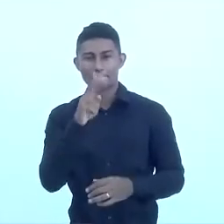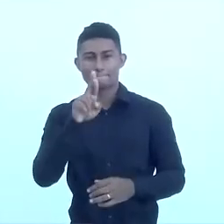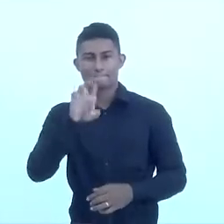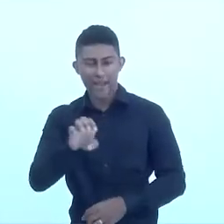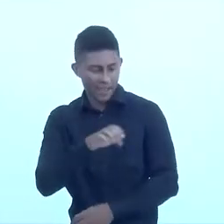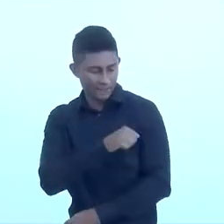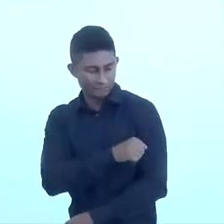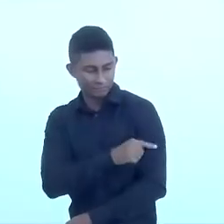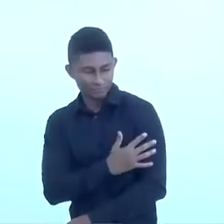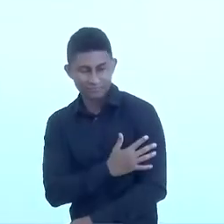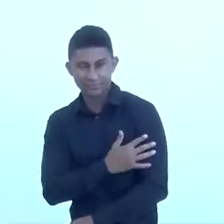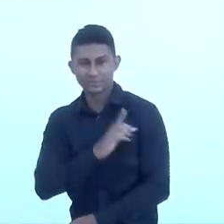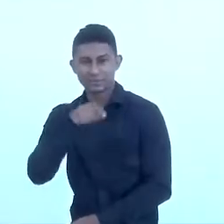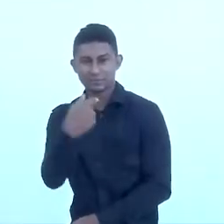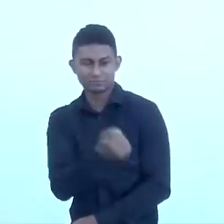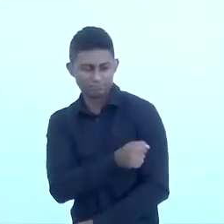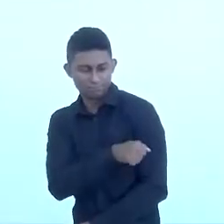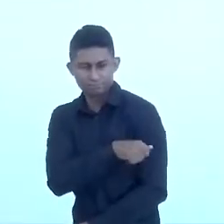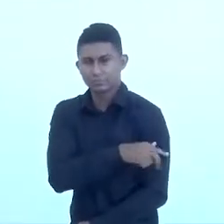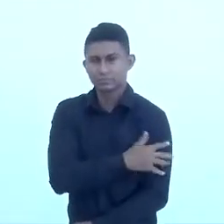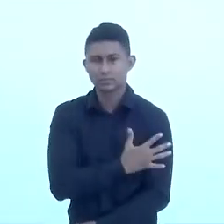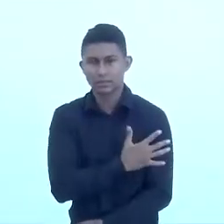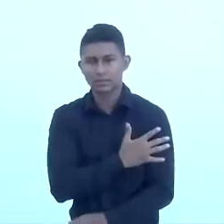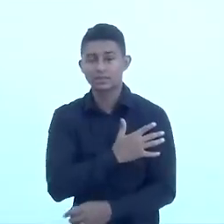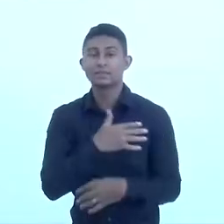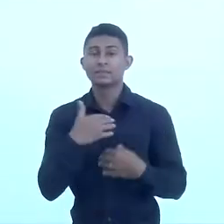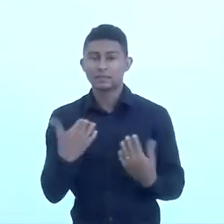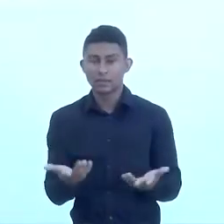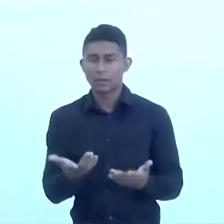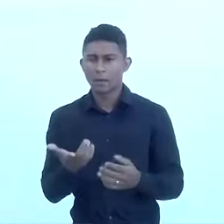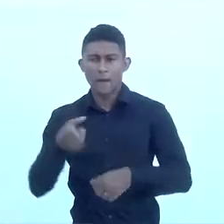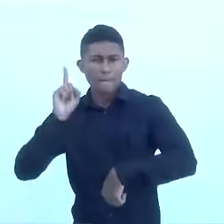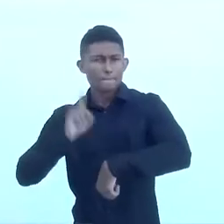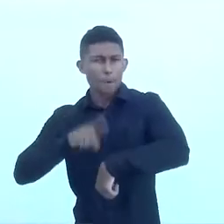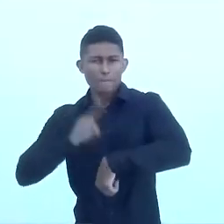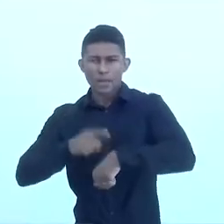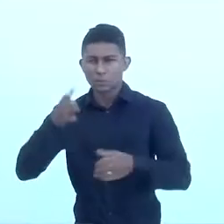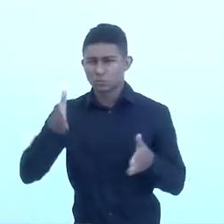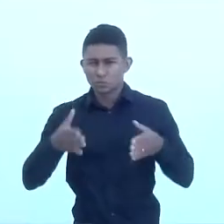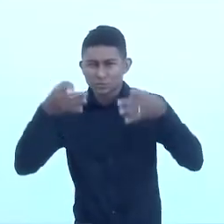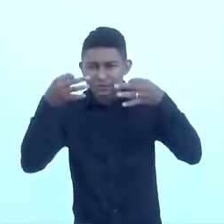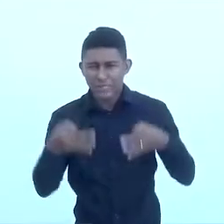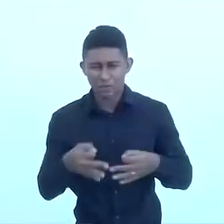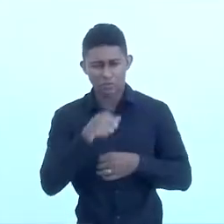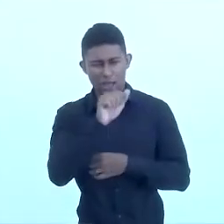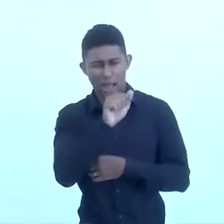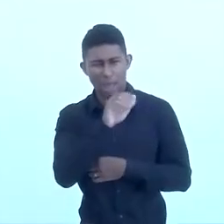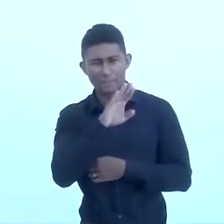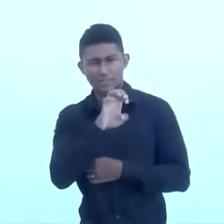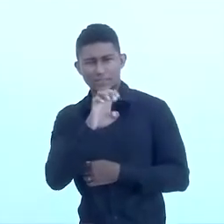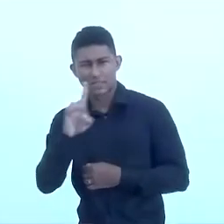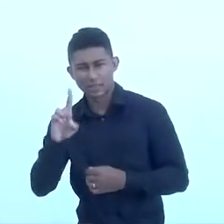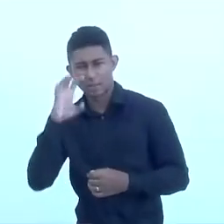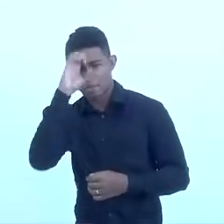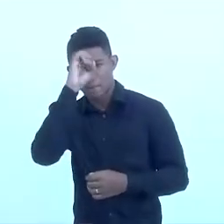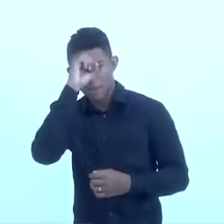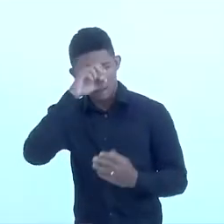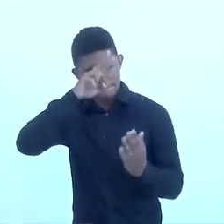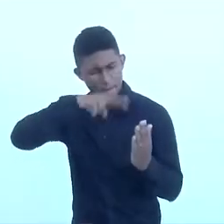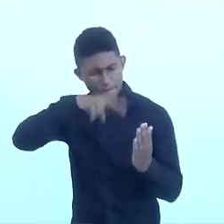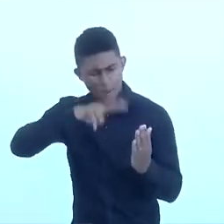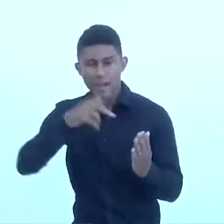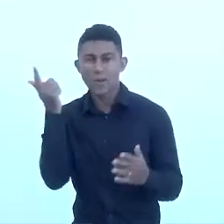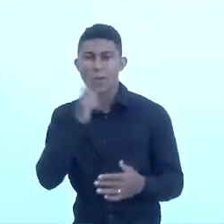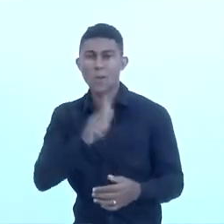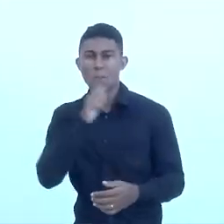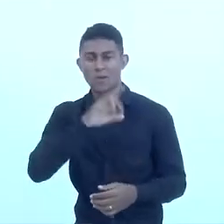depois o primário. Então fui, pego no momento certo ali, né, da alfabetização, numa escola muito